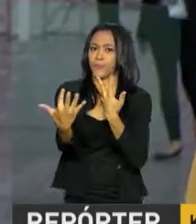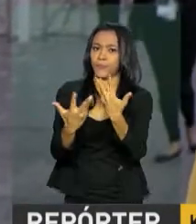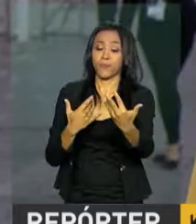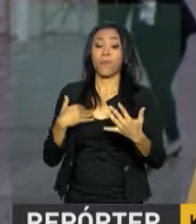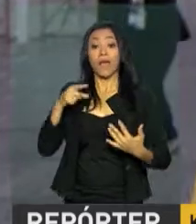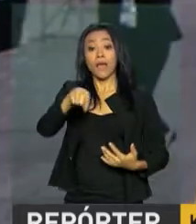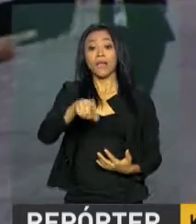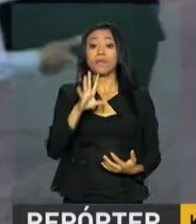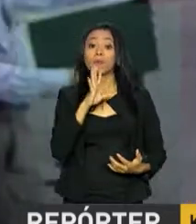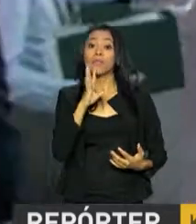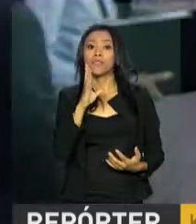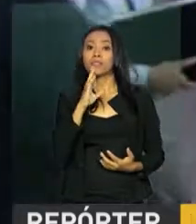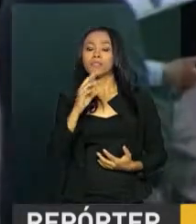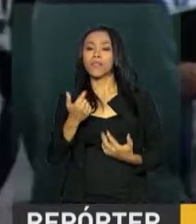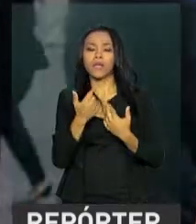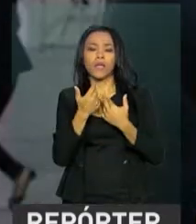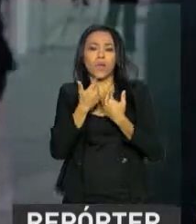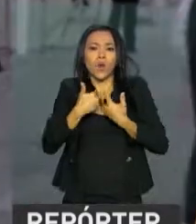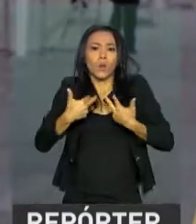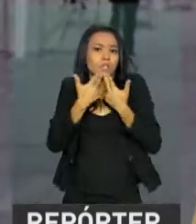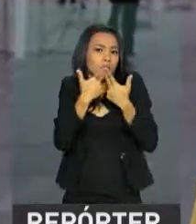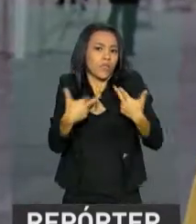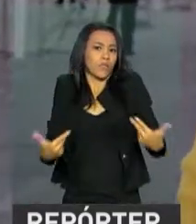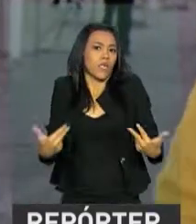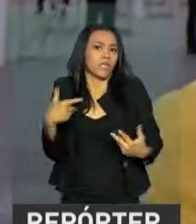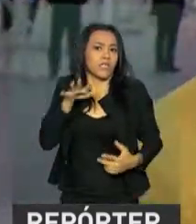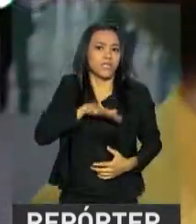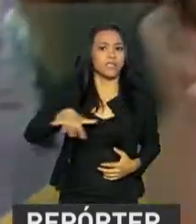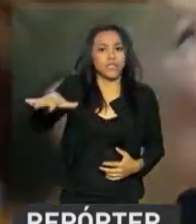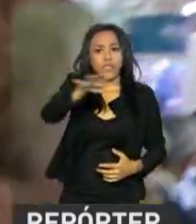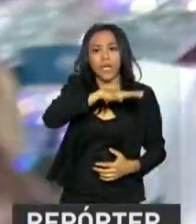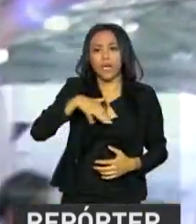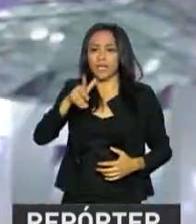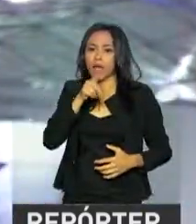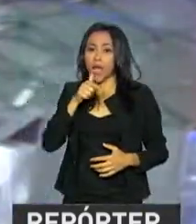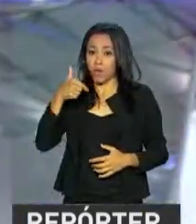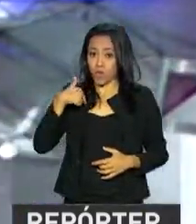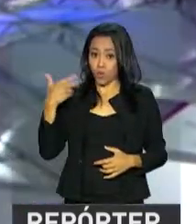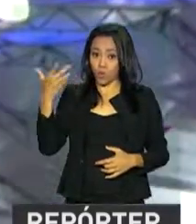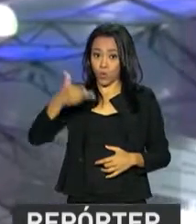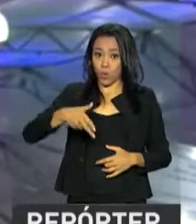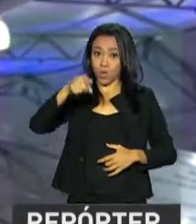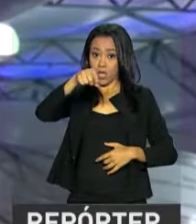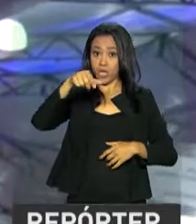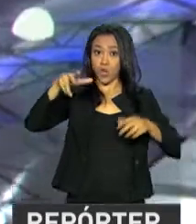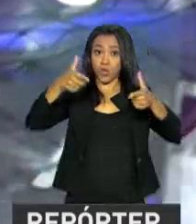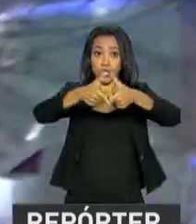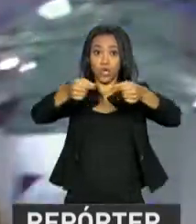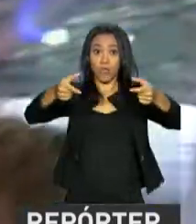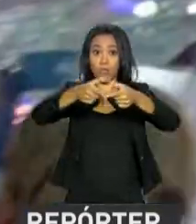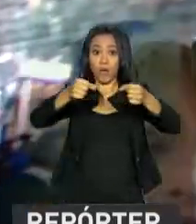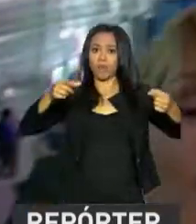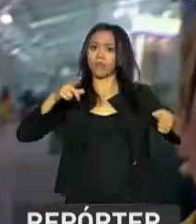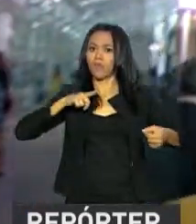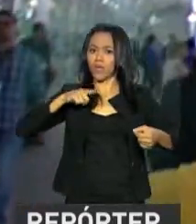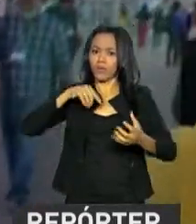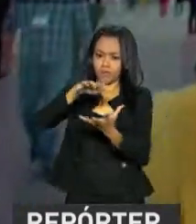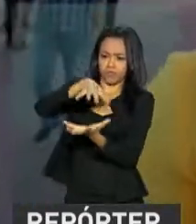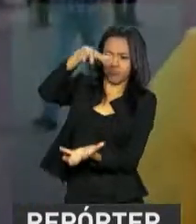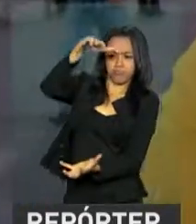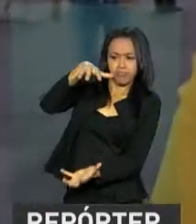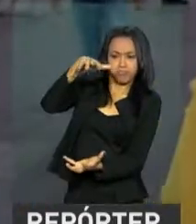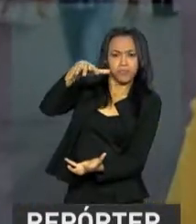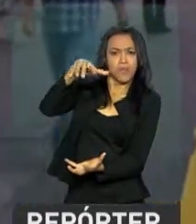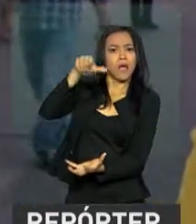conhecer soluções inovadoras no uso racional da água. Eu estou aqui no stand do Japão e eles trouxeram um purificador de água, uma espécie